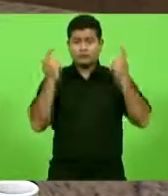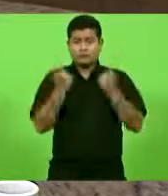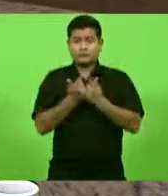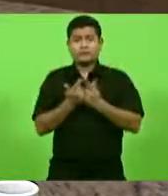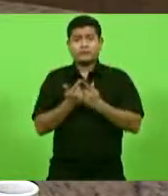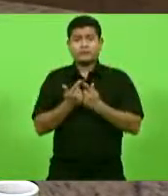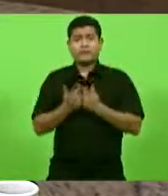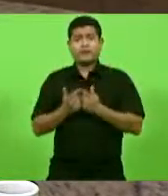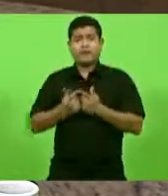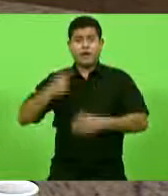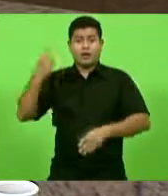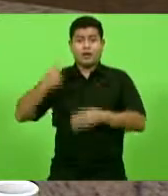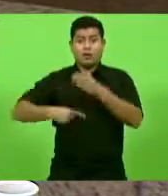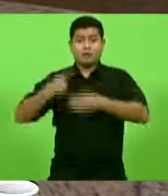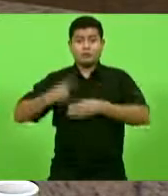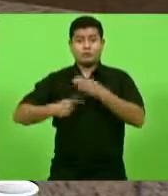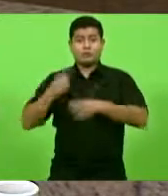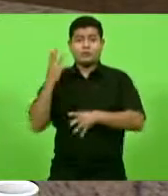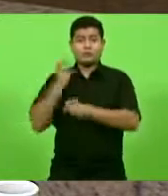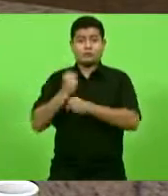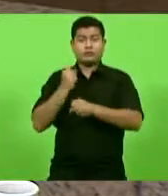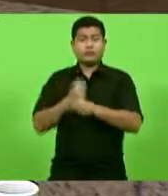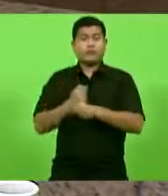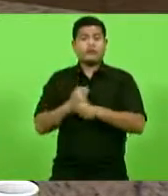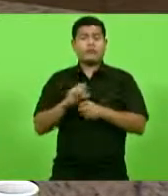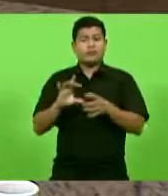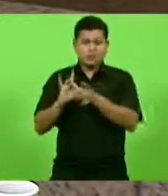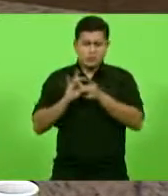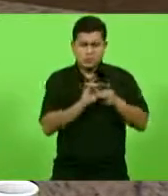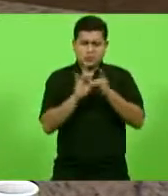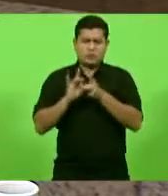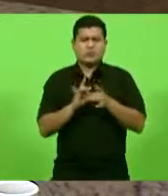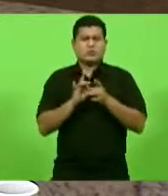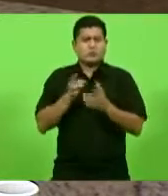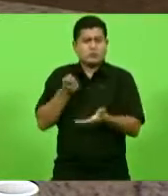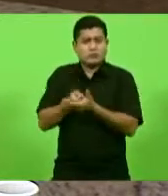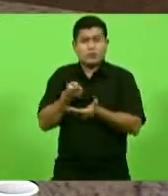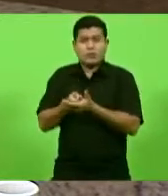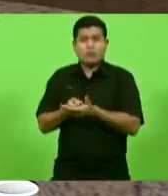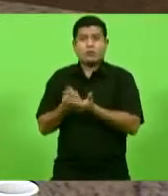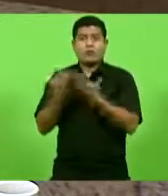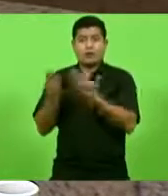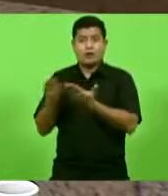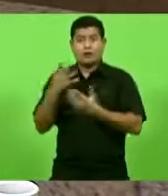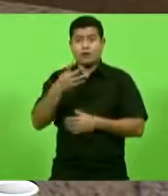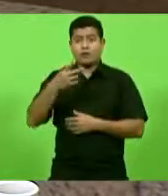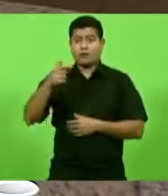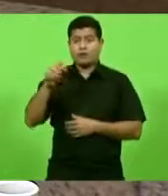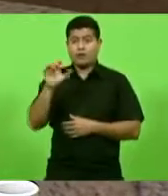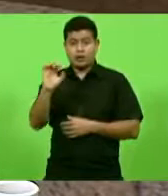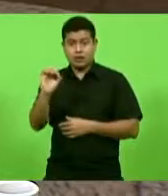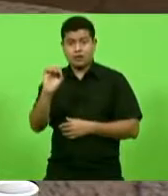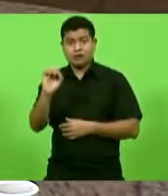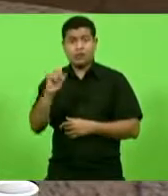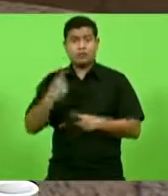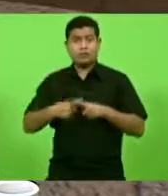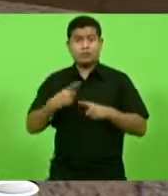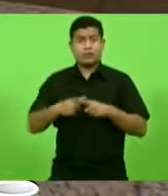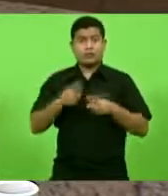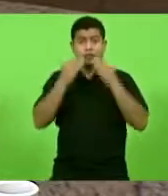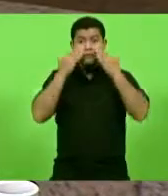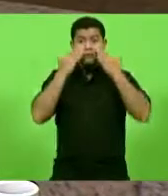se una para cobrar do governo federal também o respeito com a 470, porque essa demonstração